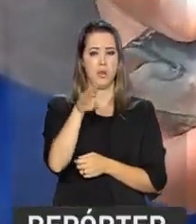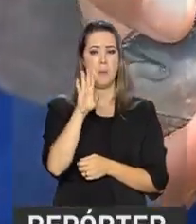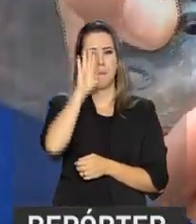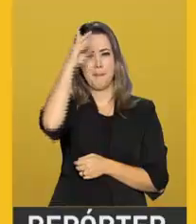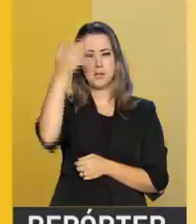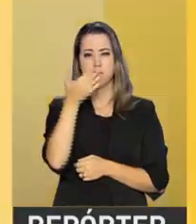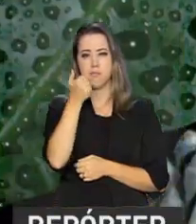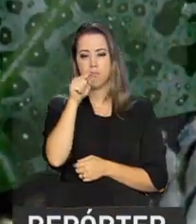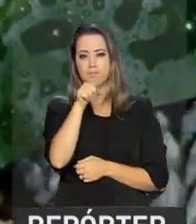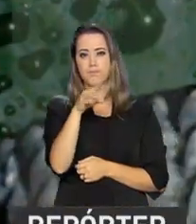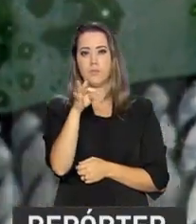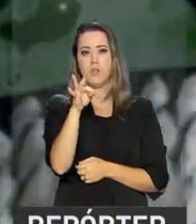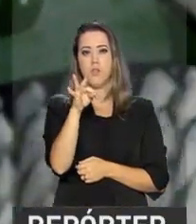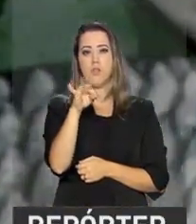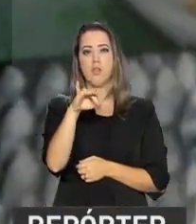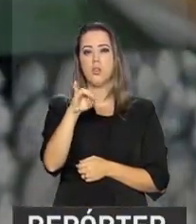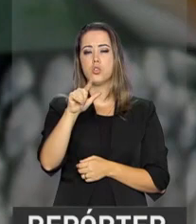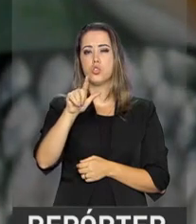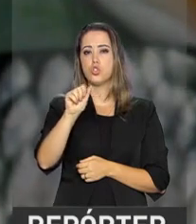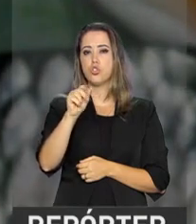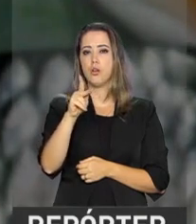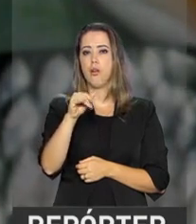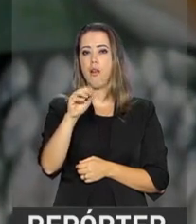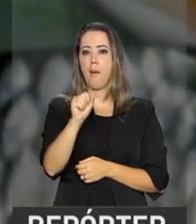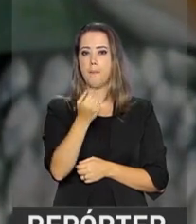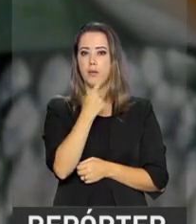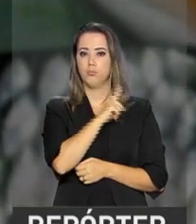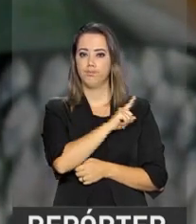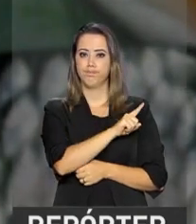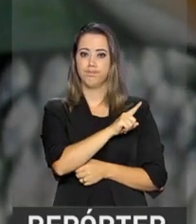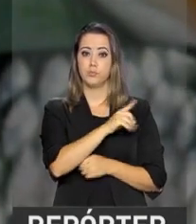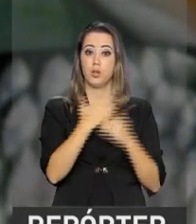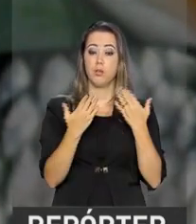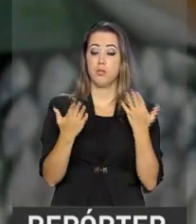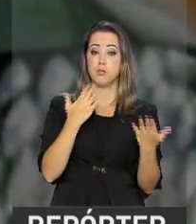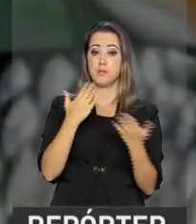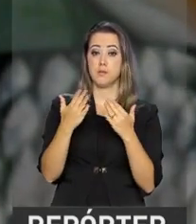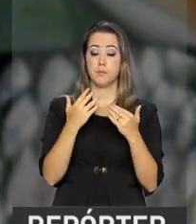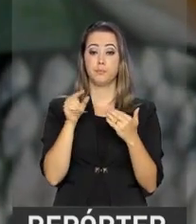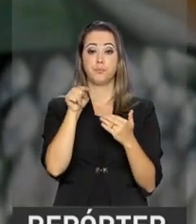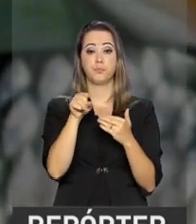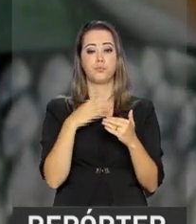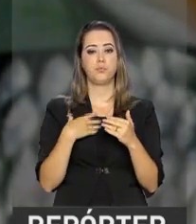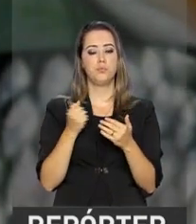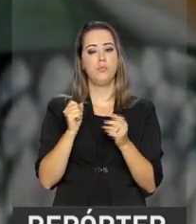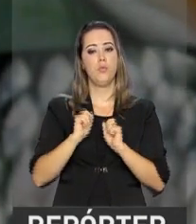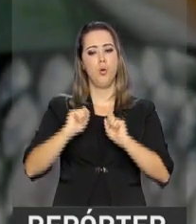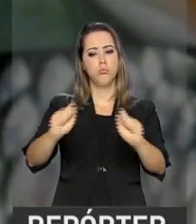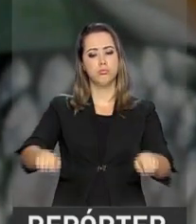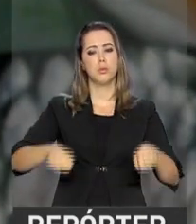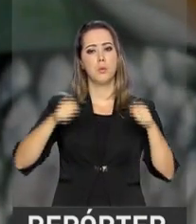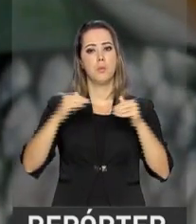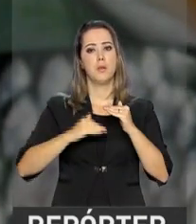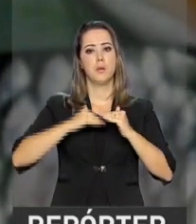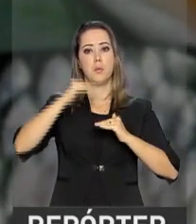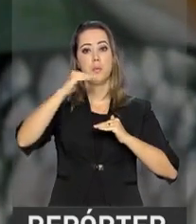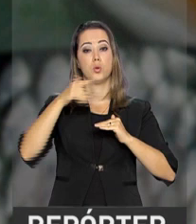a tilápia. De acordo com o levantamento da empresa brasileira de pesquisa, a Embrapa, o cultivo desse peixe